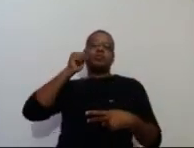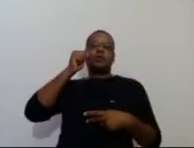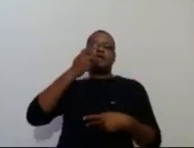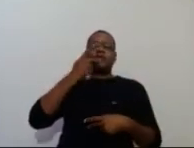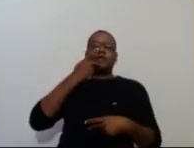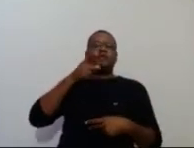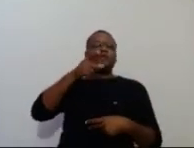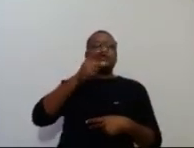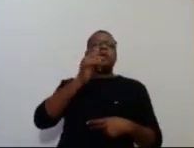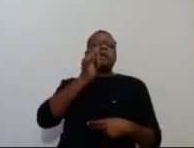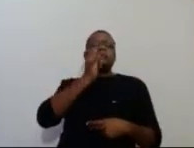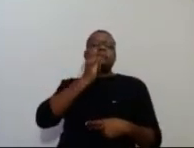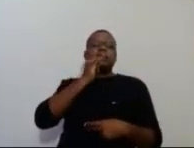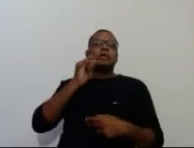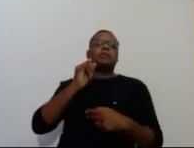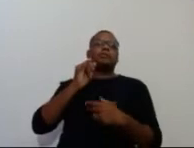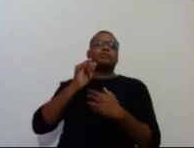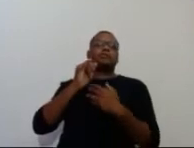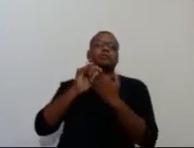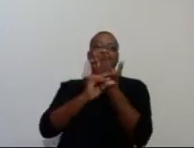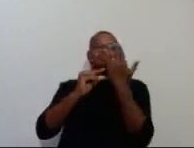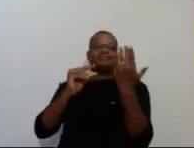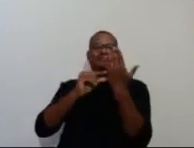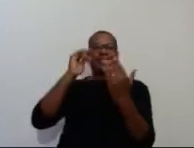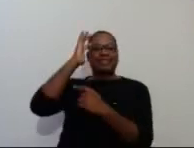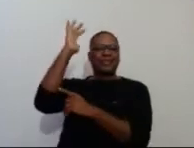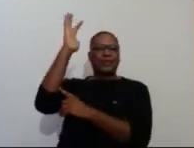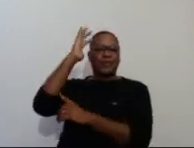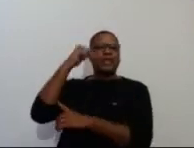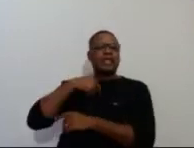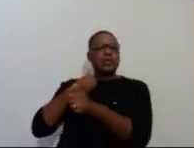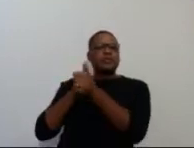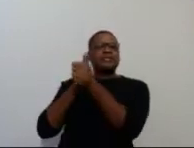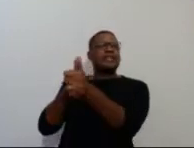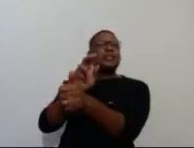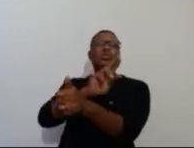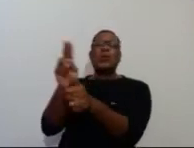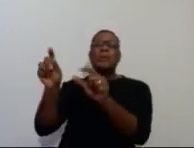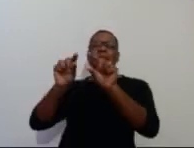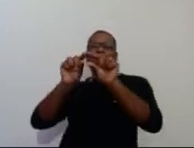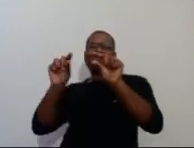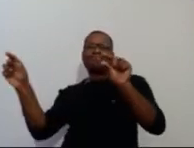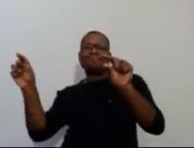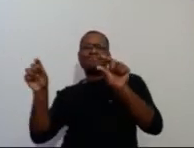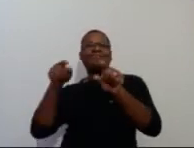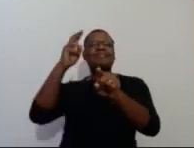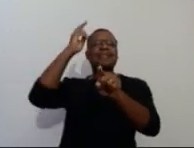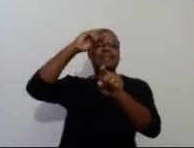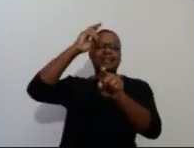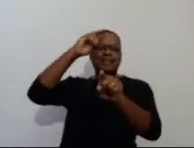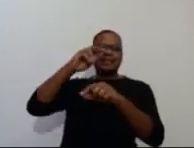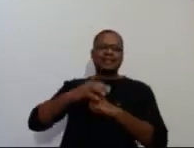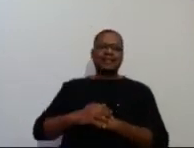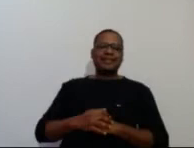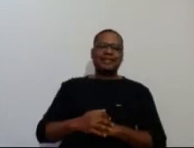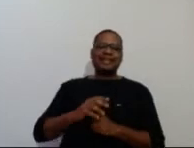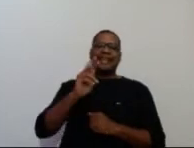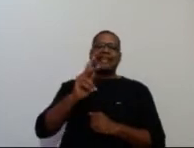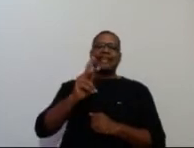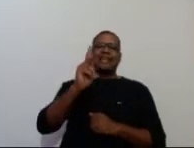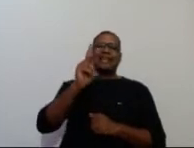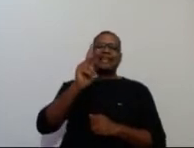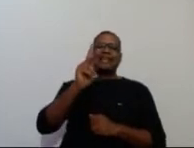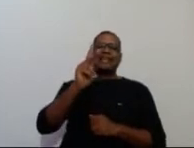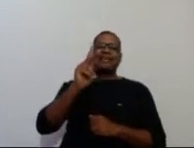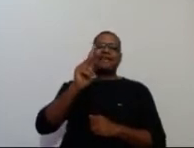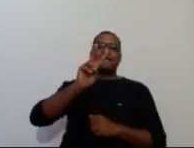segue. Não lembro o sobrenome. Você lembra o sobrenome? Kensky. Vani